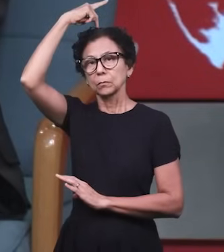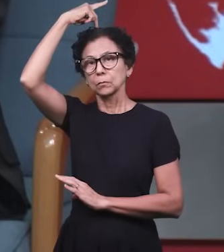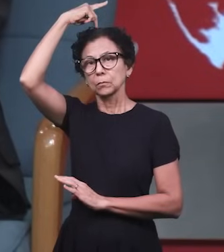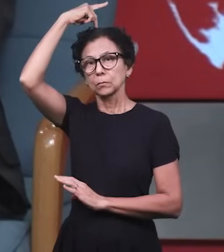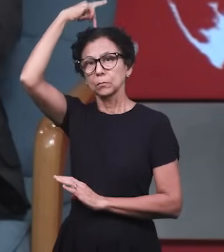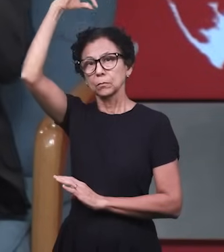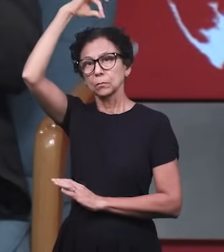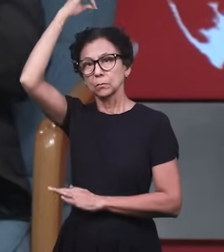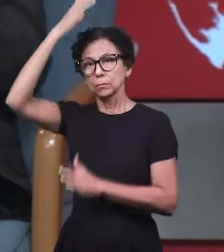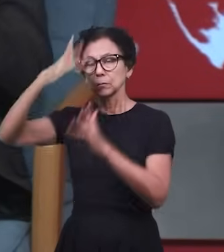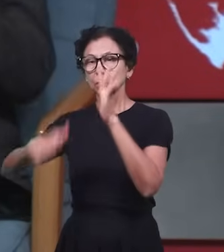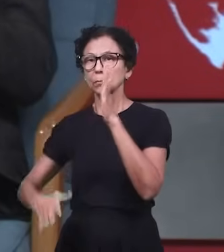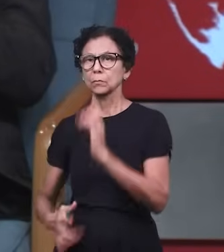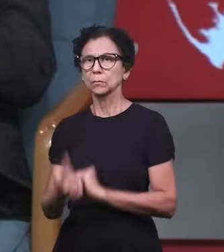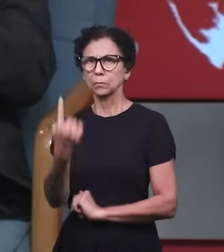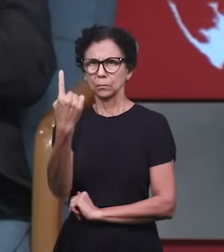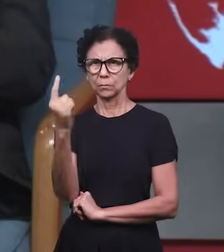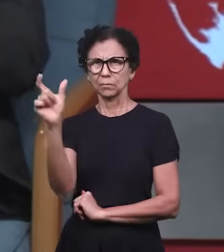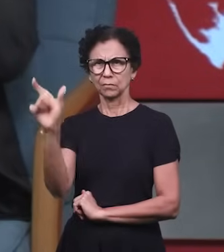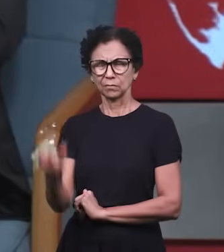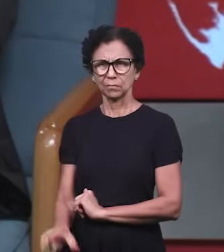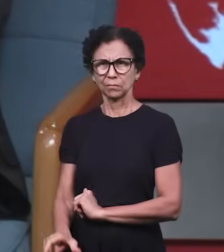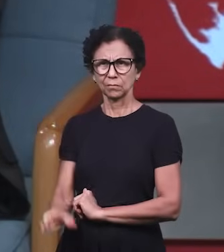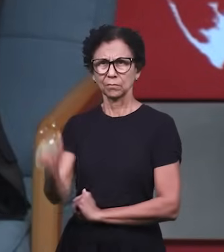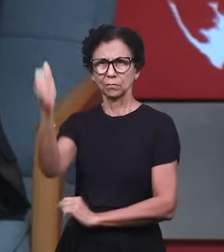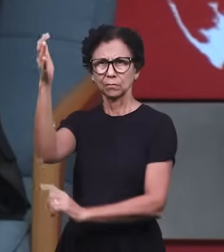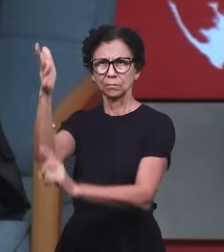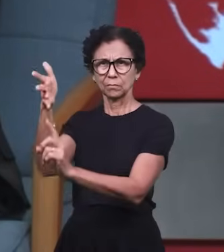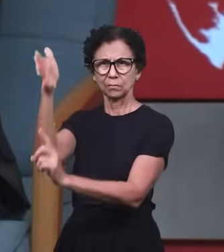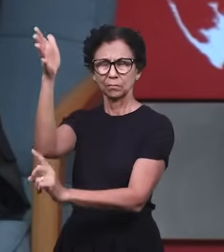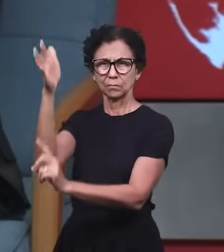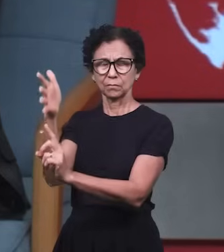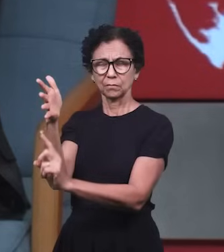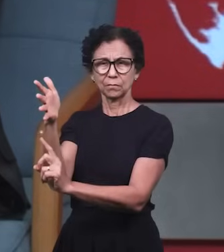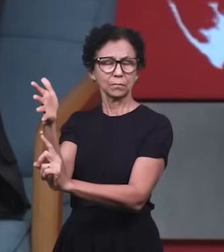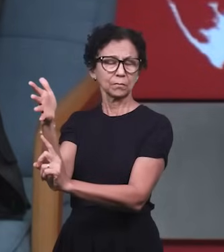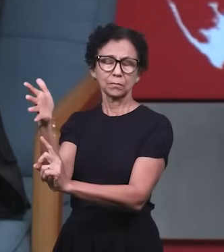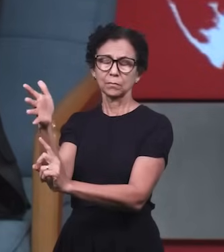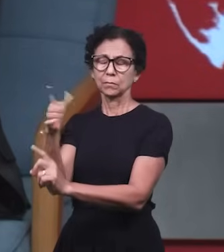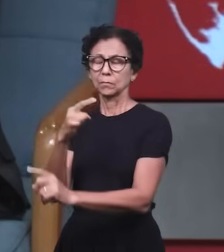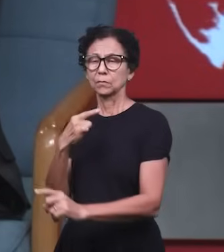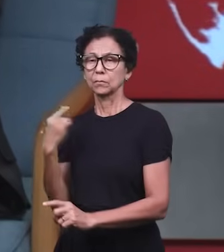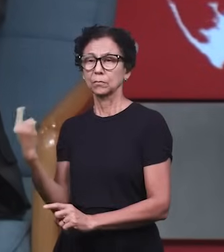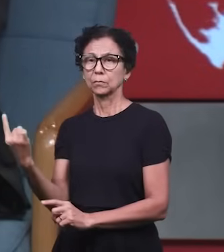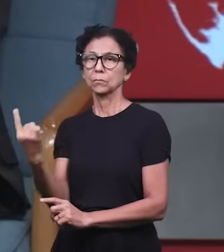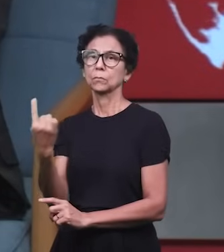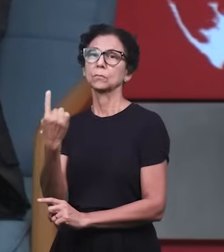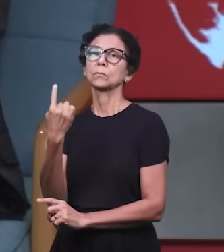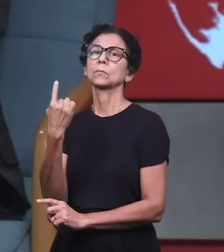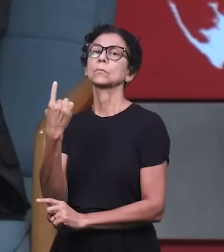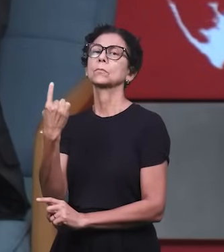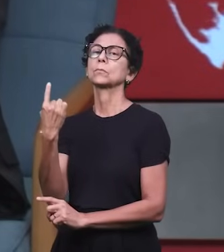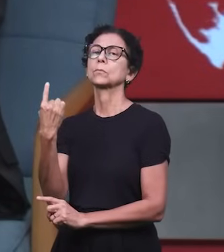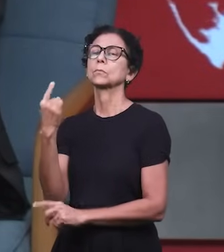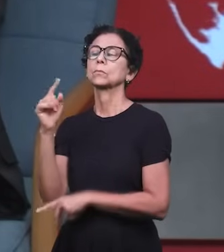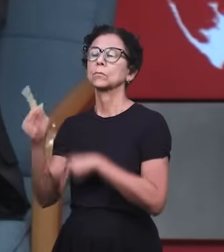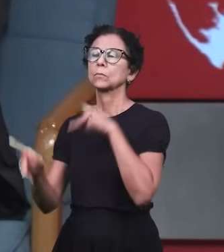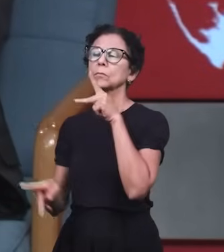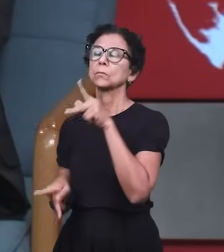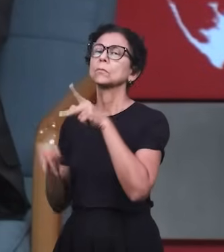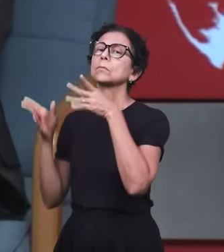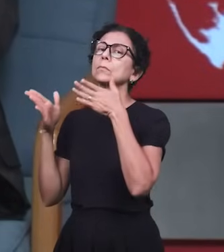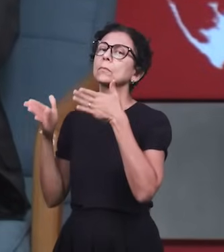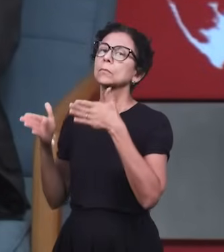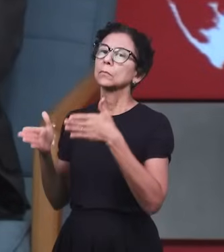foi derramado não sobre um homem, não sobre um apóstolo ou irmão, mas sobre toda a igreja. Toda a carne